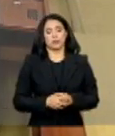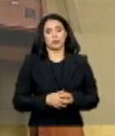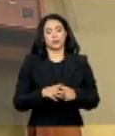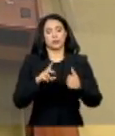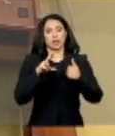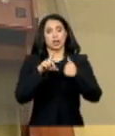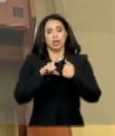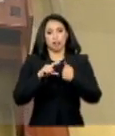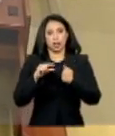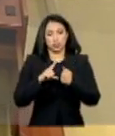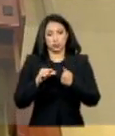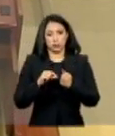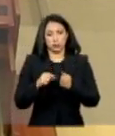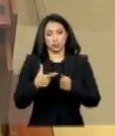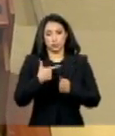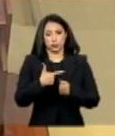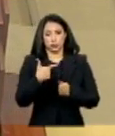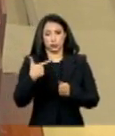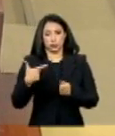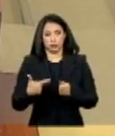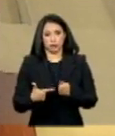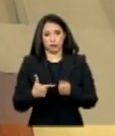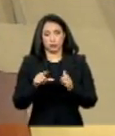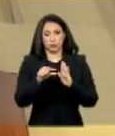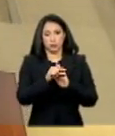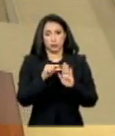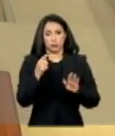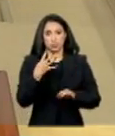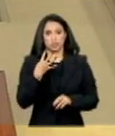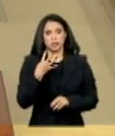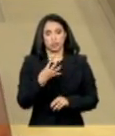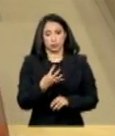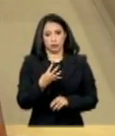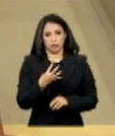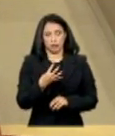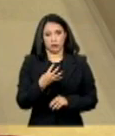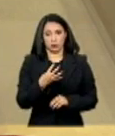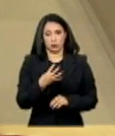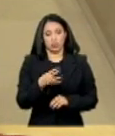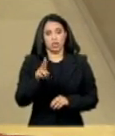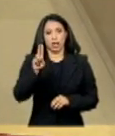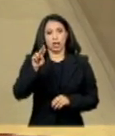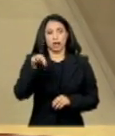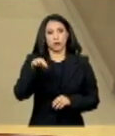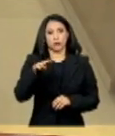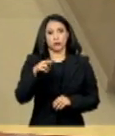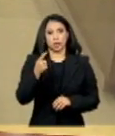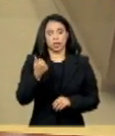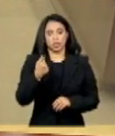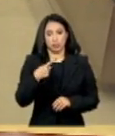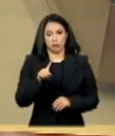da constituição que cabe à união legislar sobre